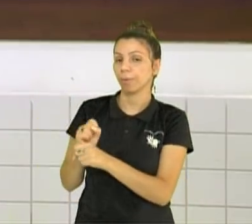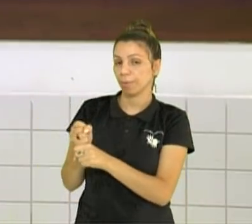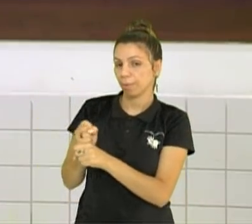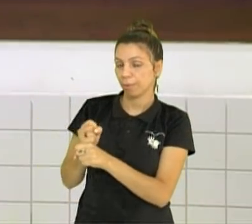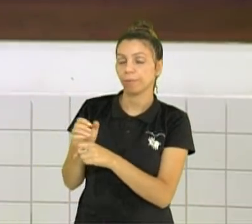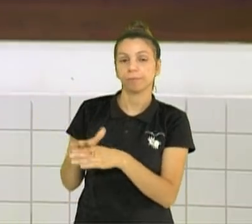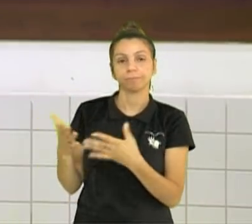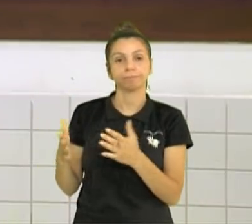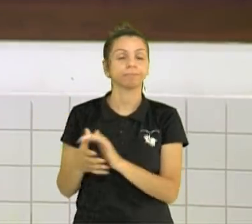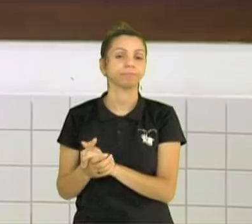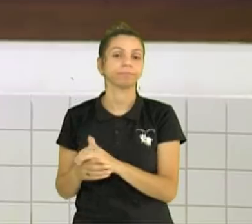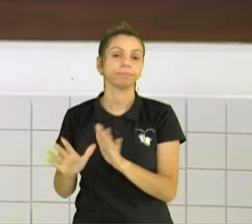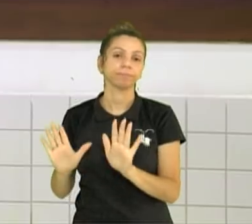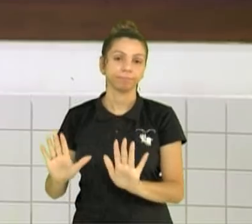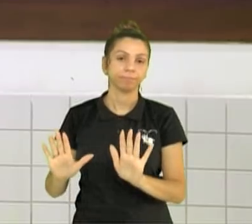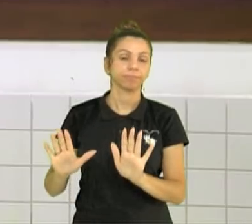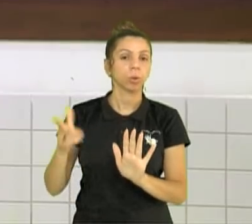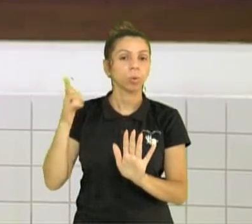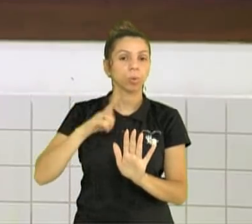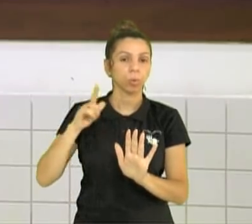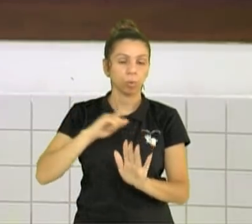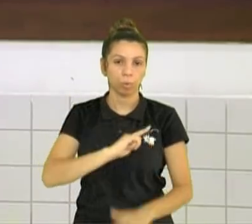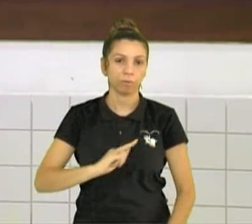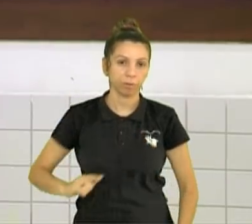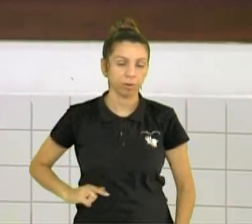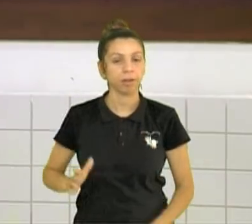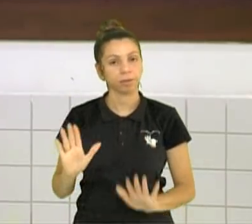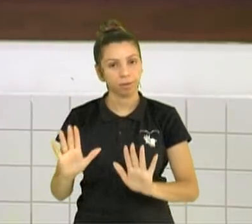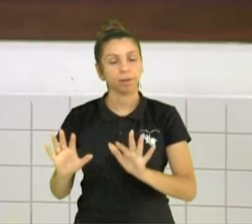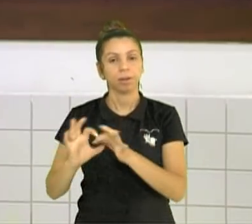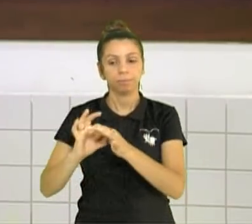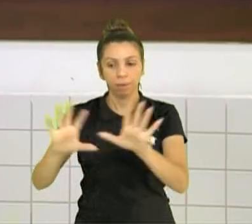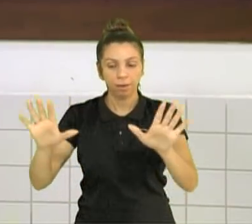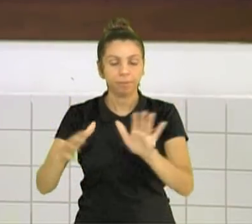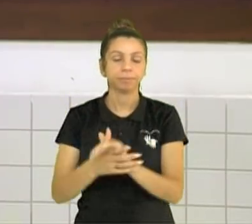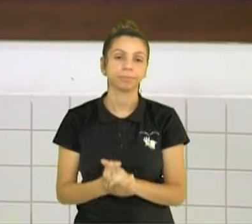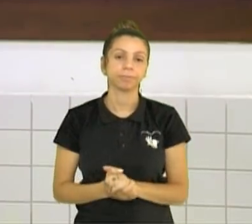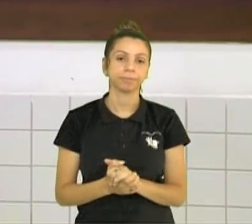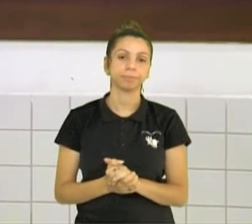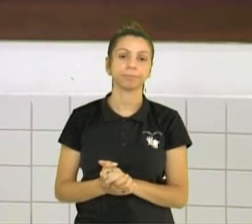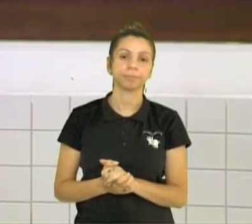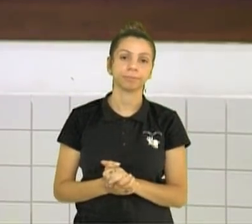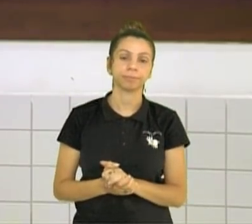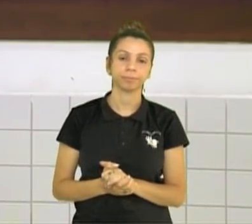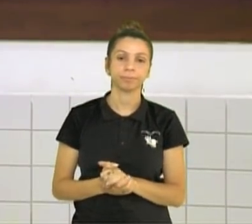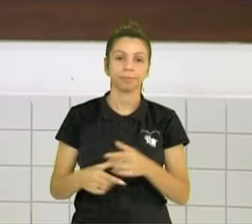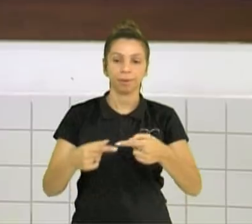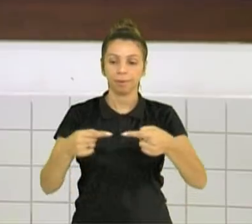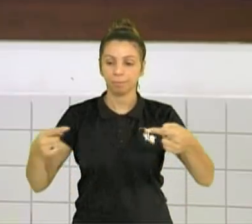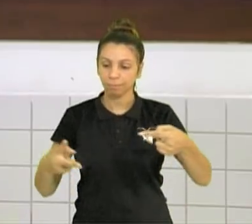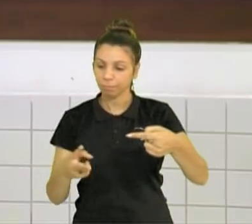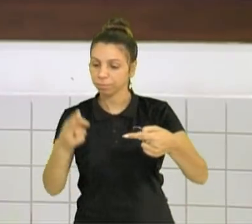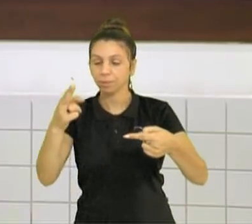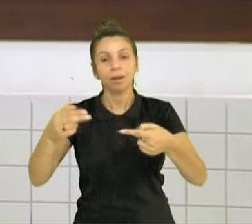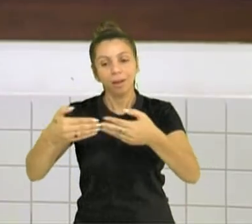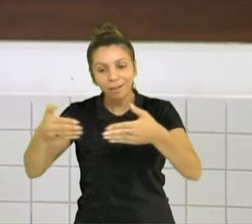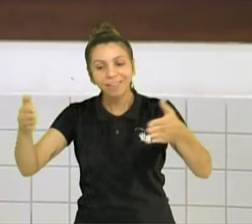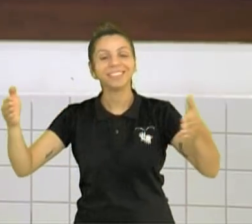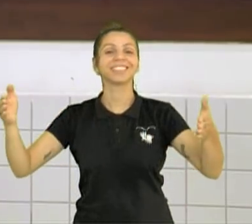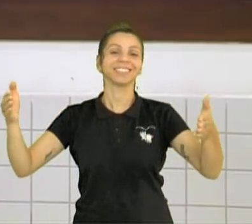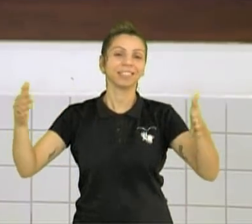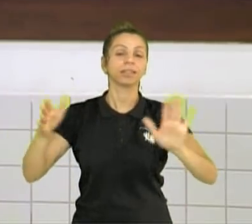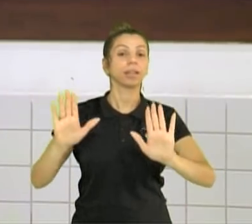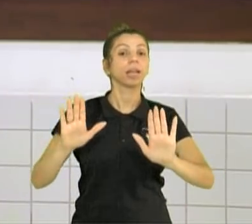foi inaugurada, ele conseguiu inaugurar no governo dele, que é o que ele queria, né? Conseguiu inaugurar Brasília. Essa estátua é em homenagem